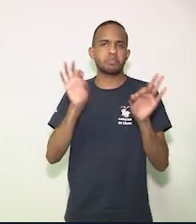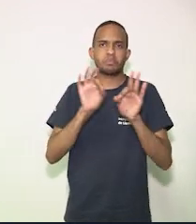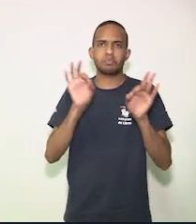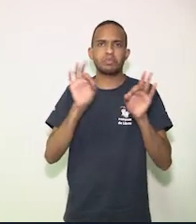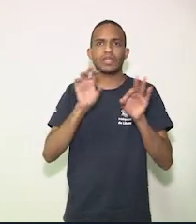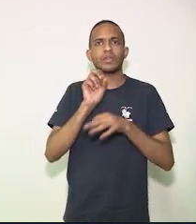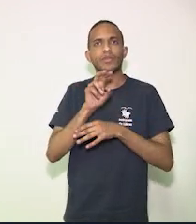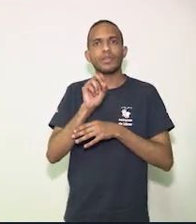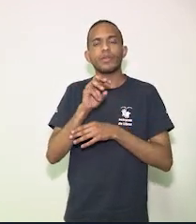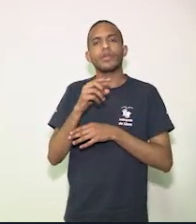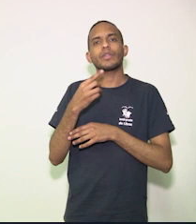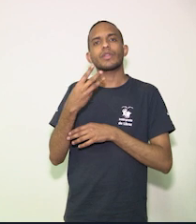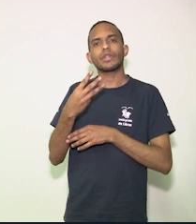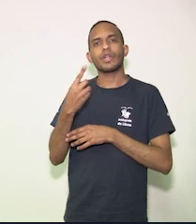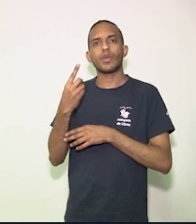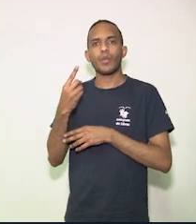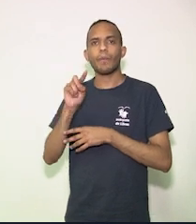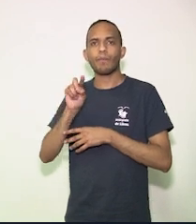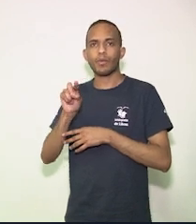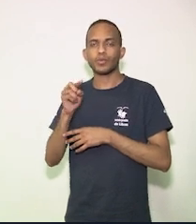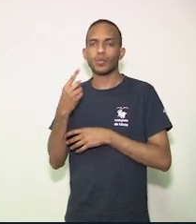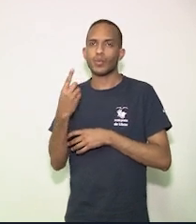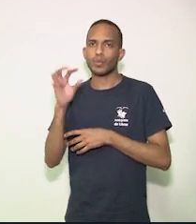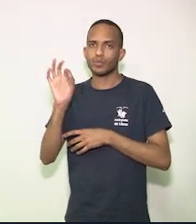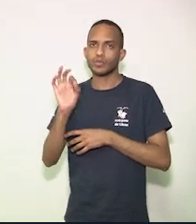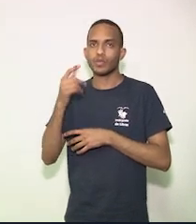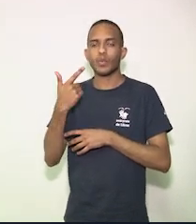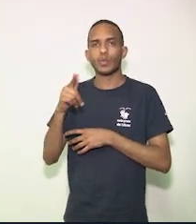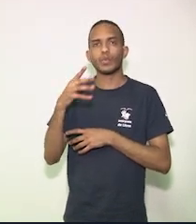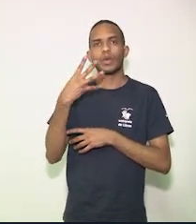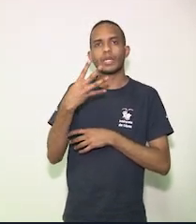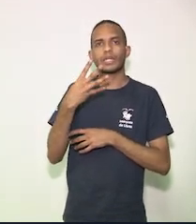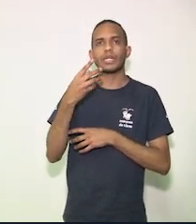entre 31,1% e